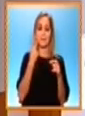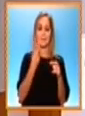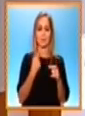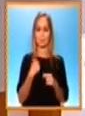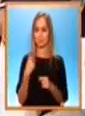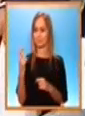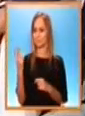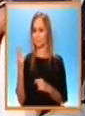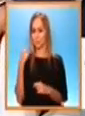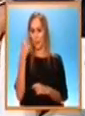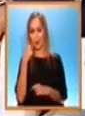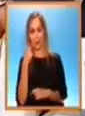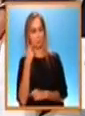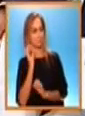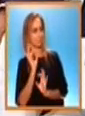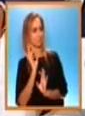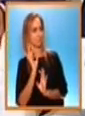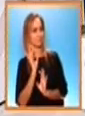dois.